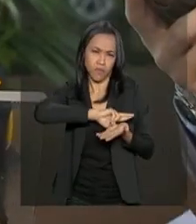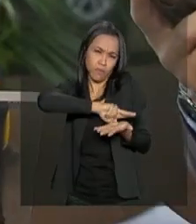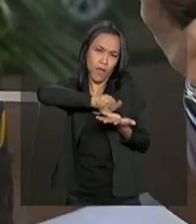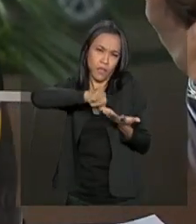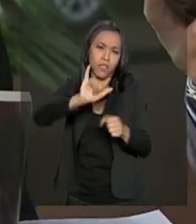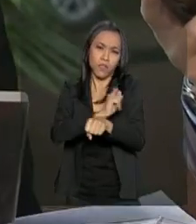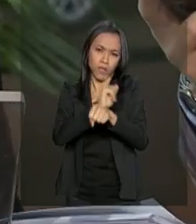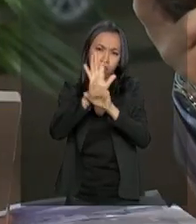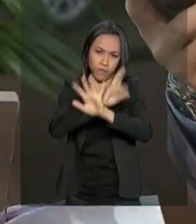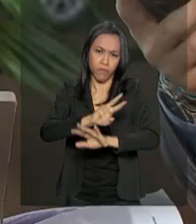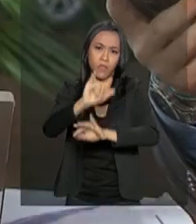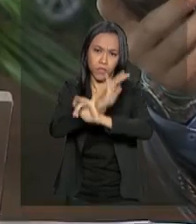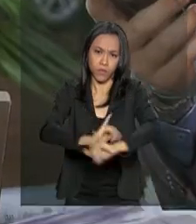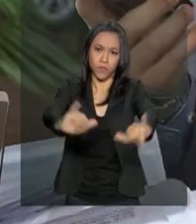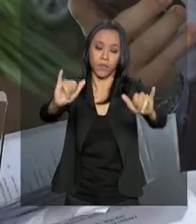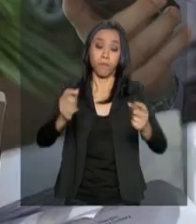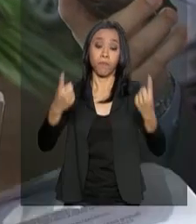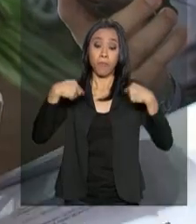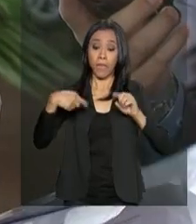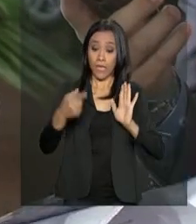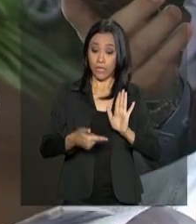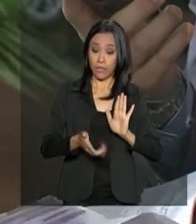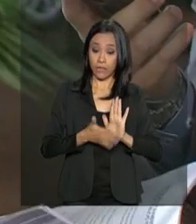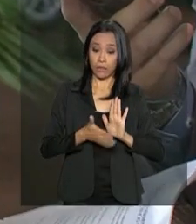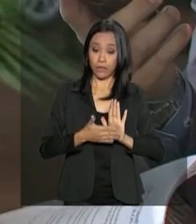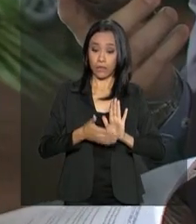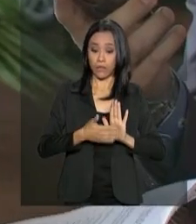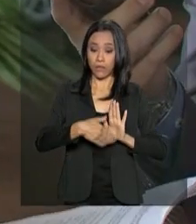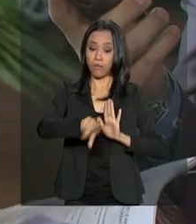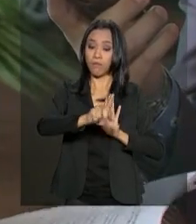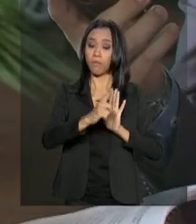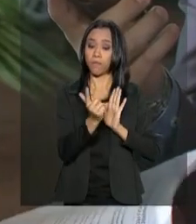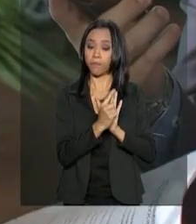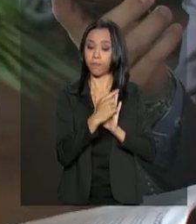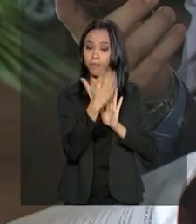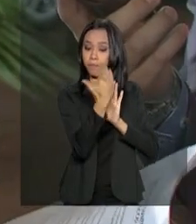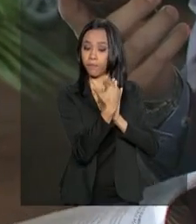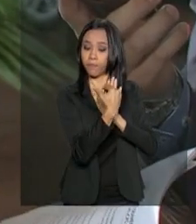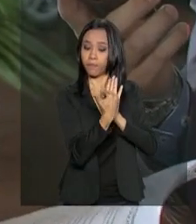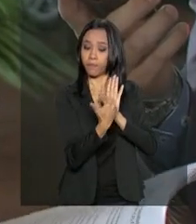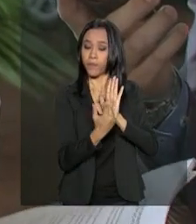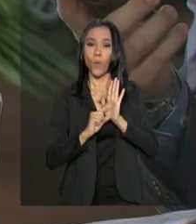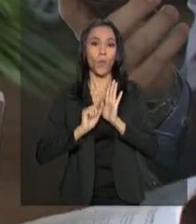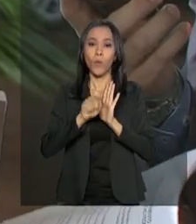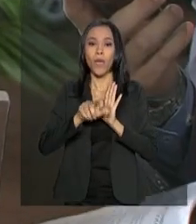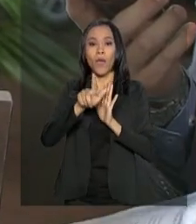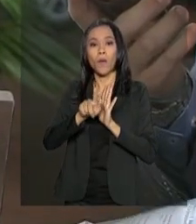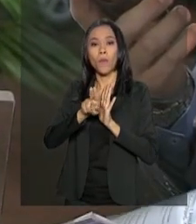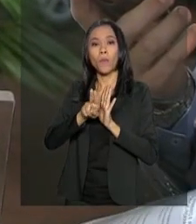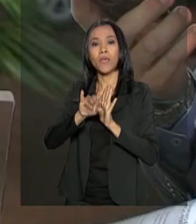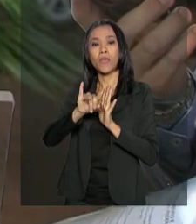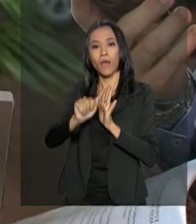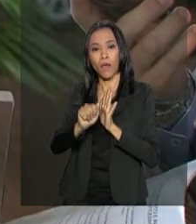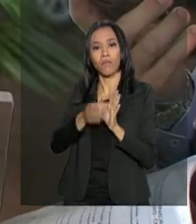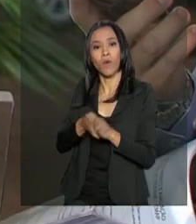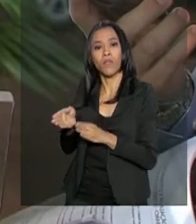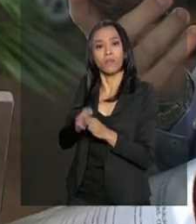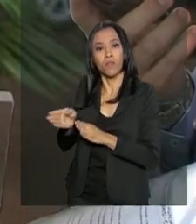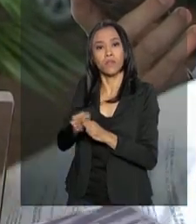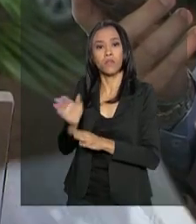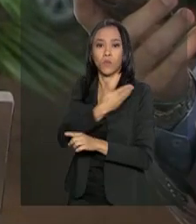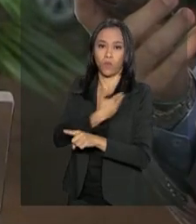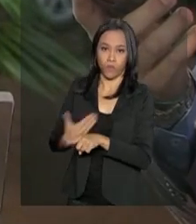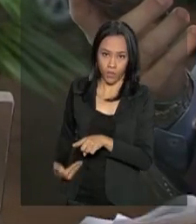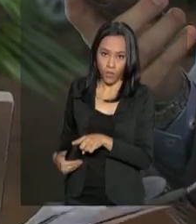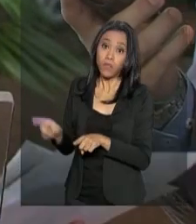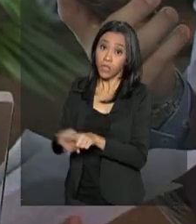material que está aqui ele tem como objetivo ser um guia para o governo que está se instalando e uma